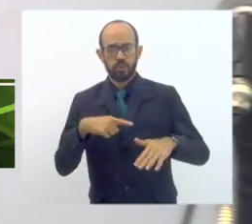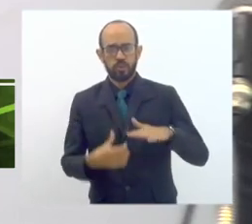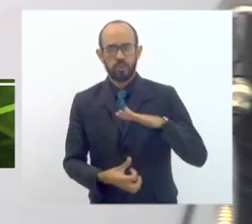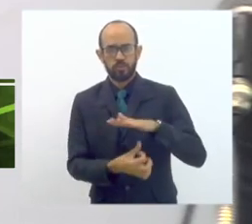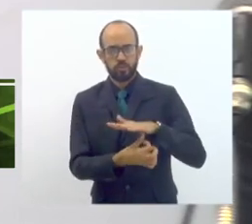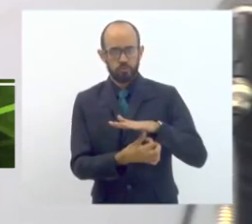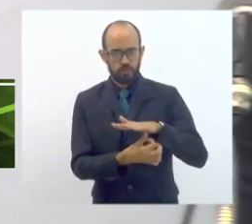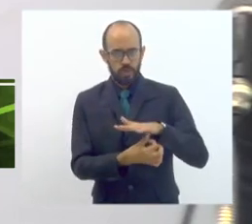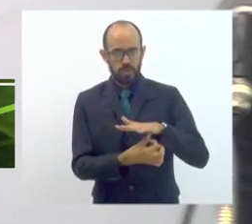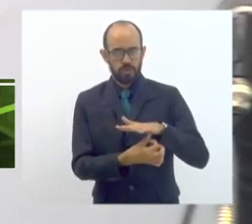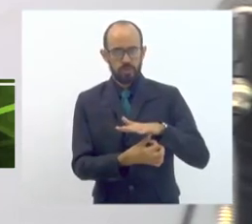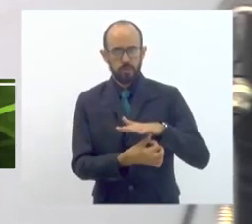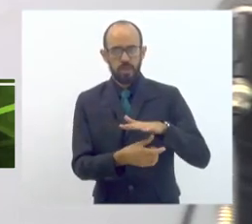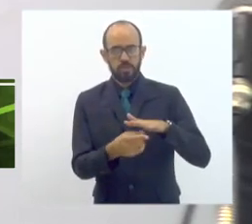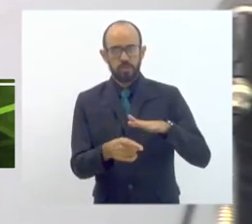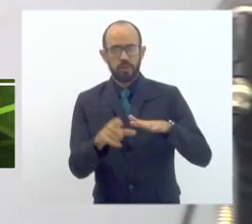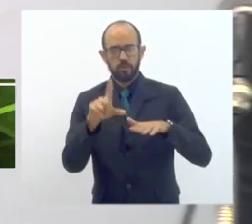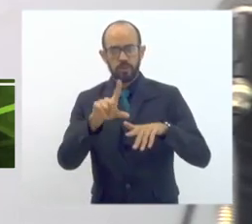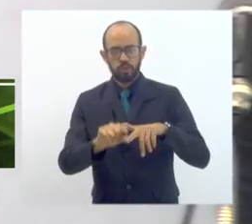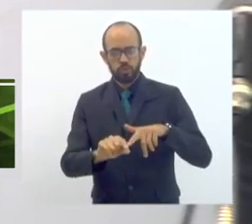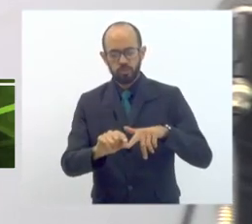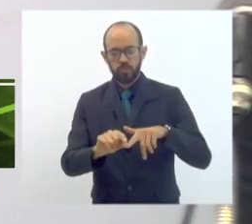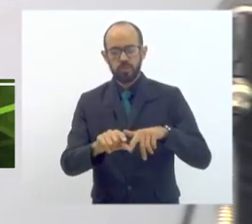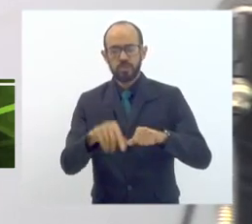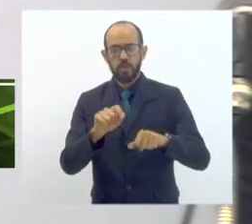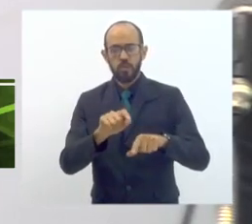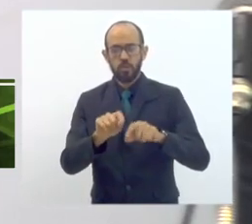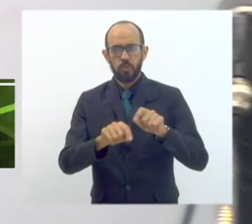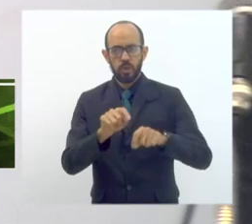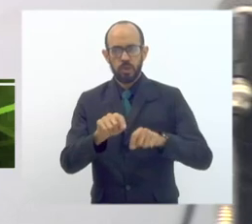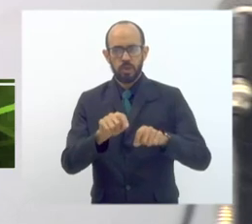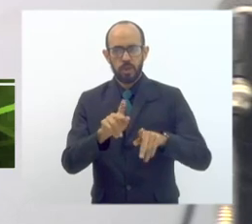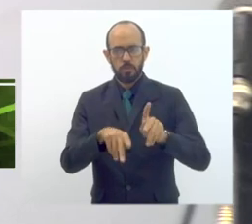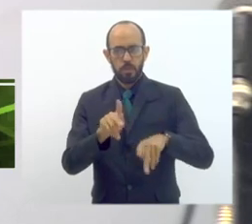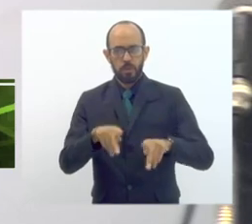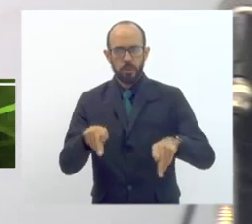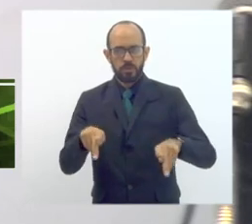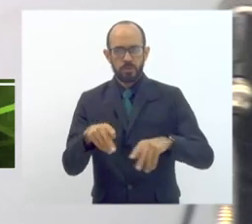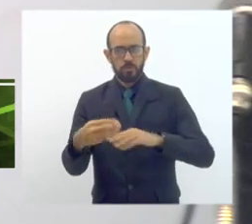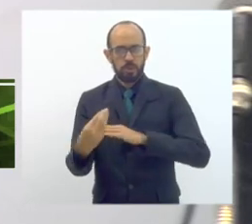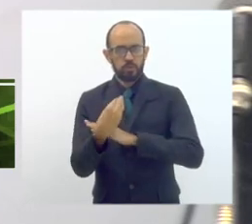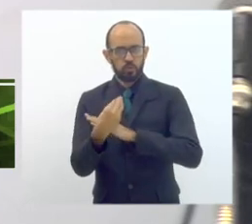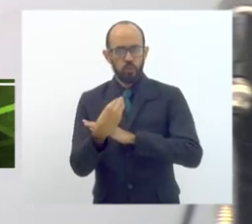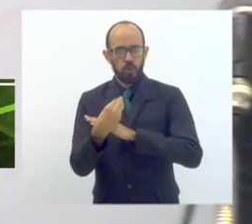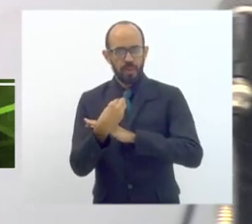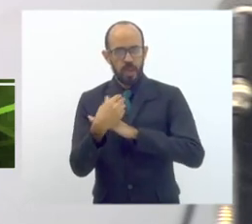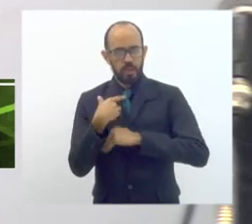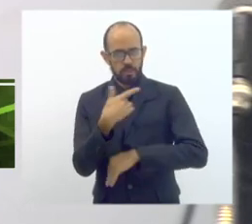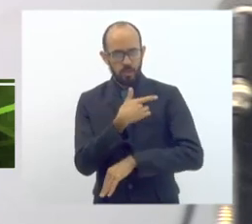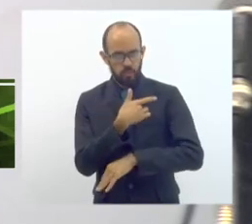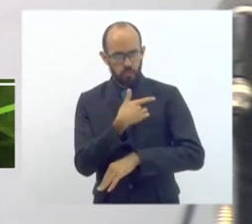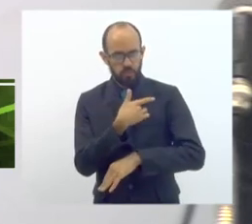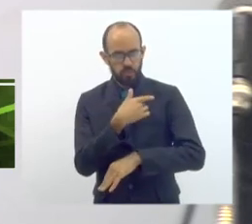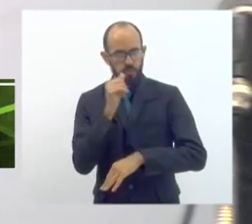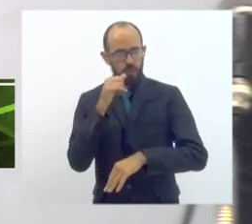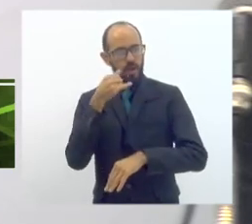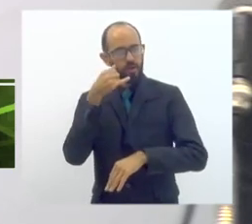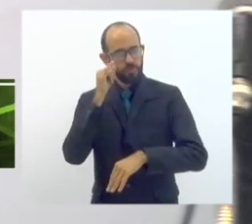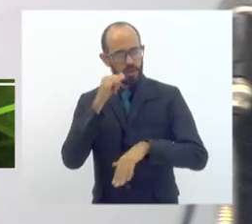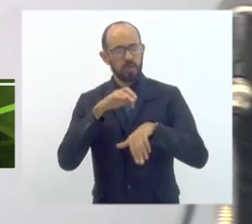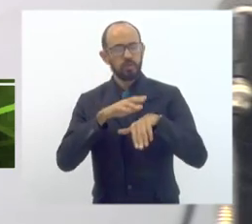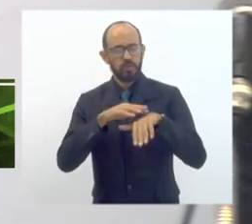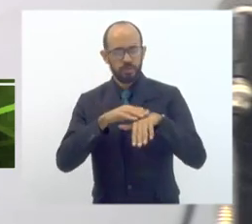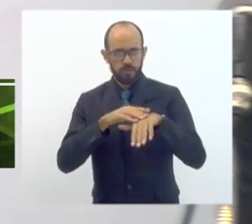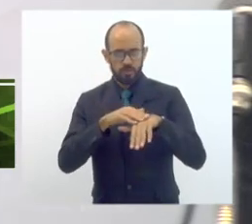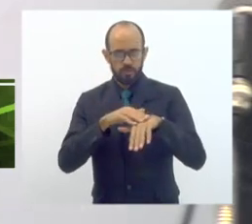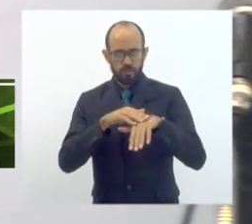teve um afastamento e uma redução da presença do povo para cuidar da sua saúde preventiva. Dados,